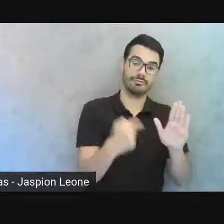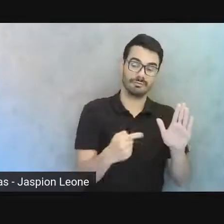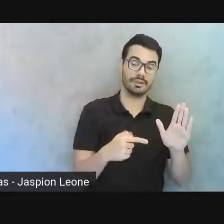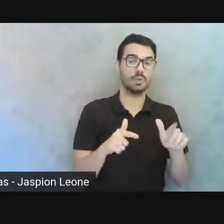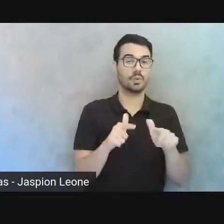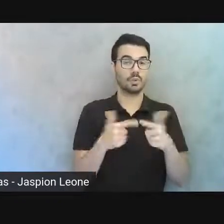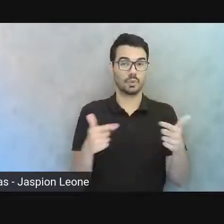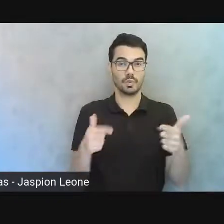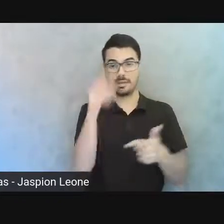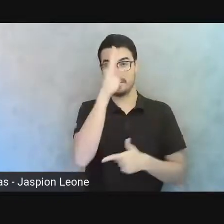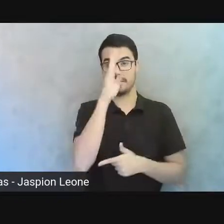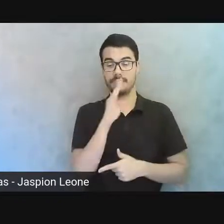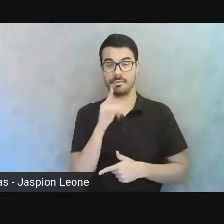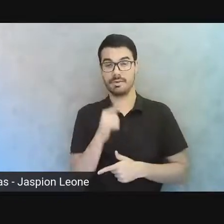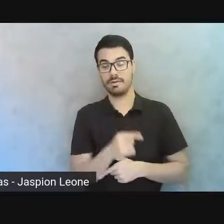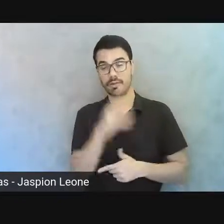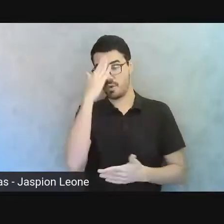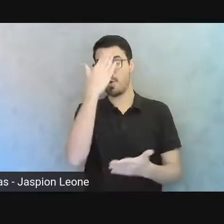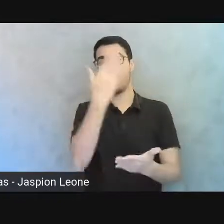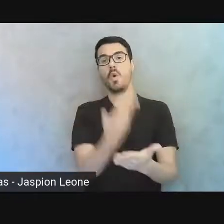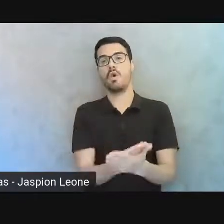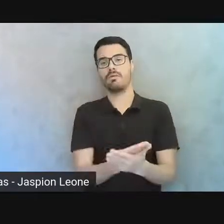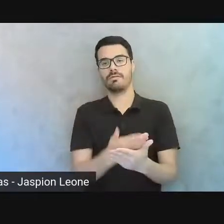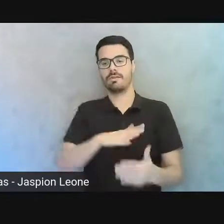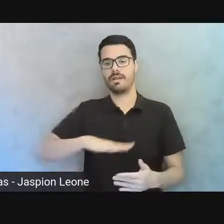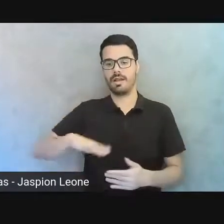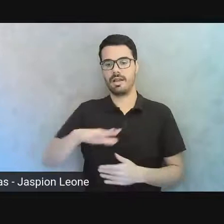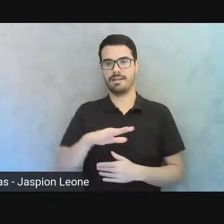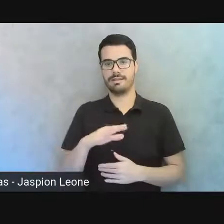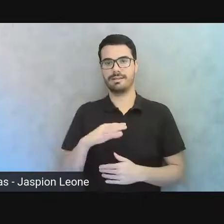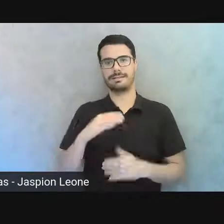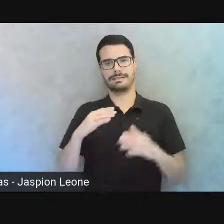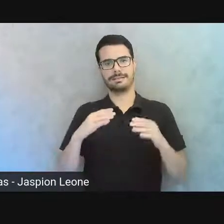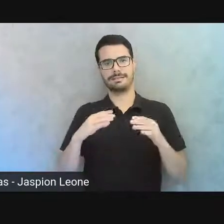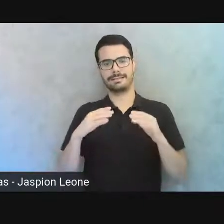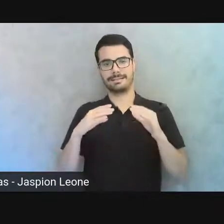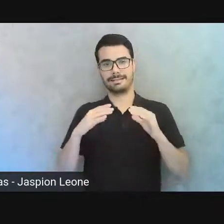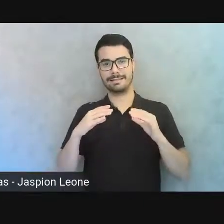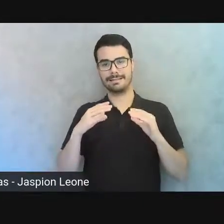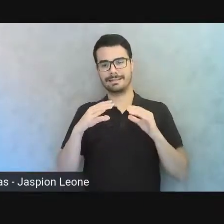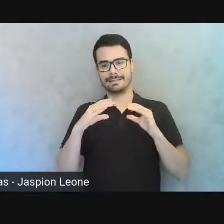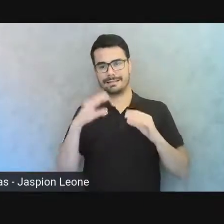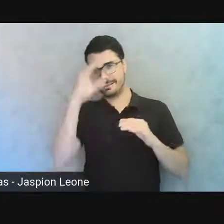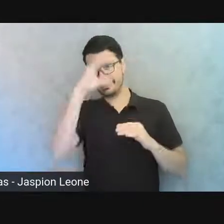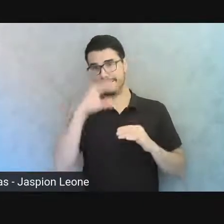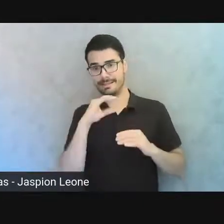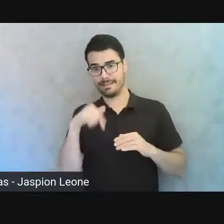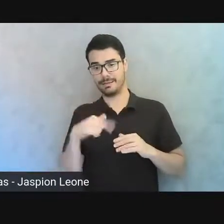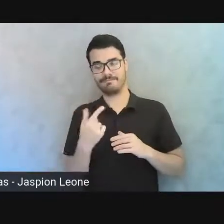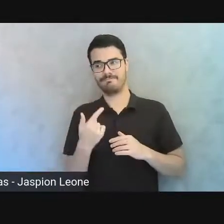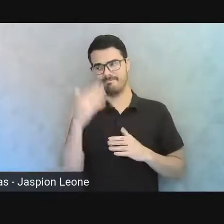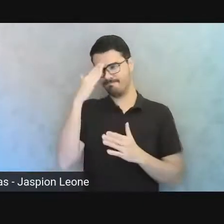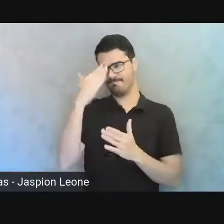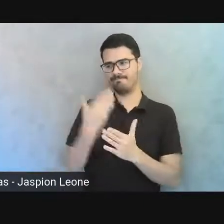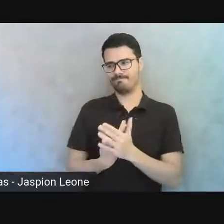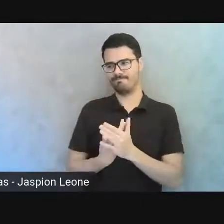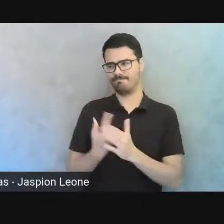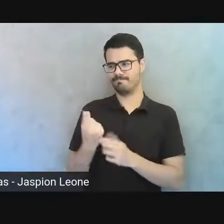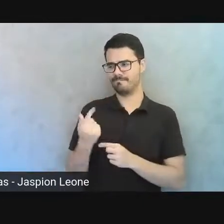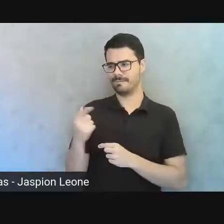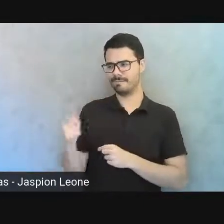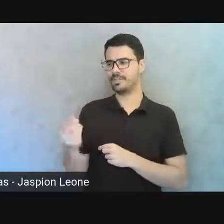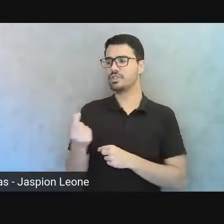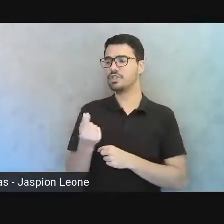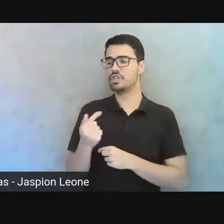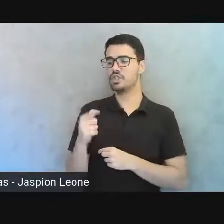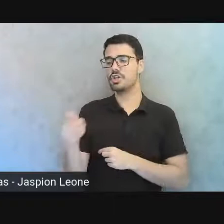não há no Brasil uma confiança do cidadão comum, em geral, de doar de forma